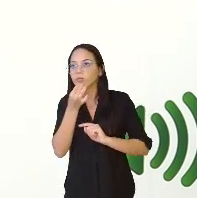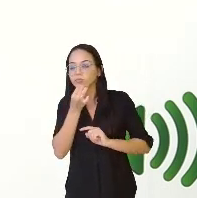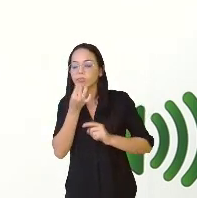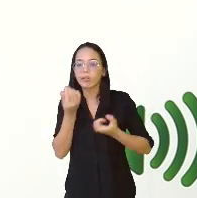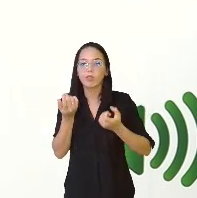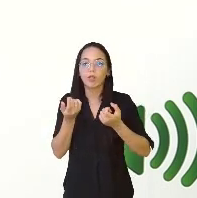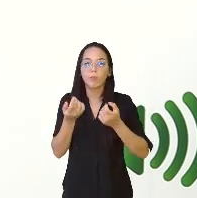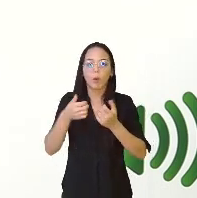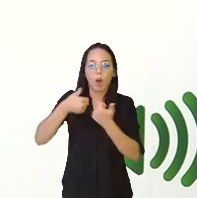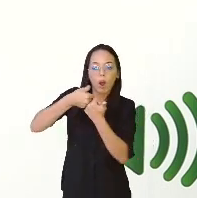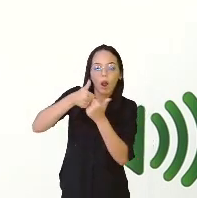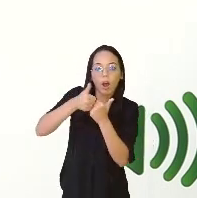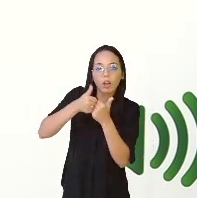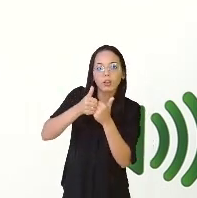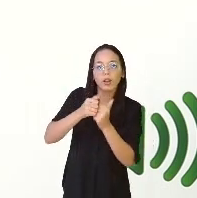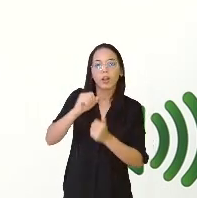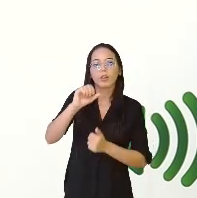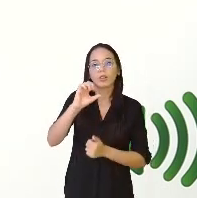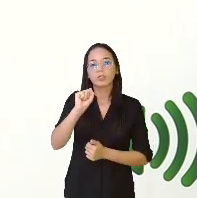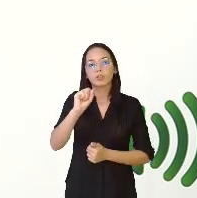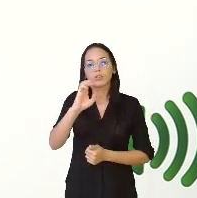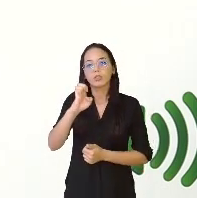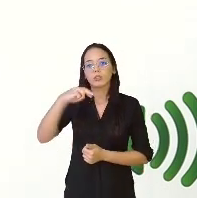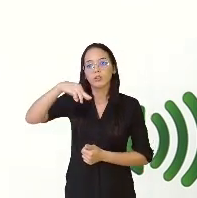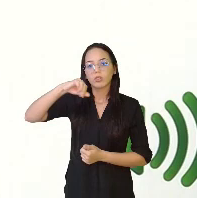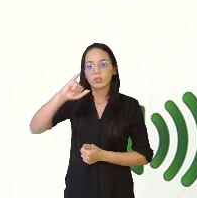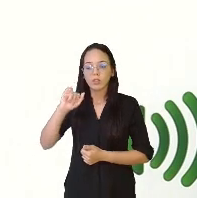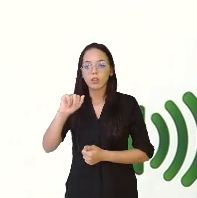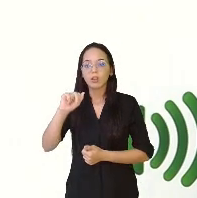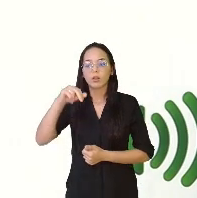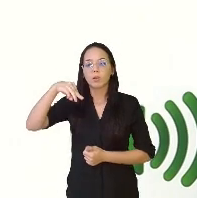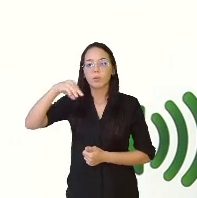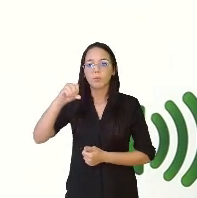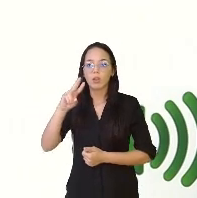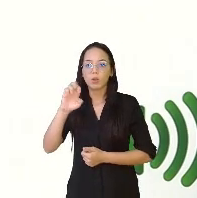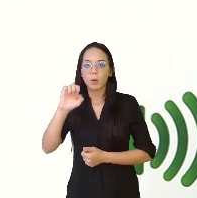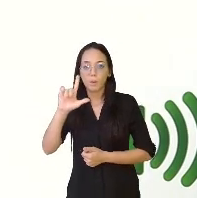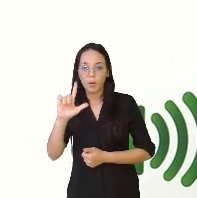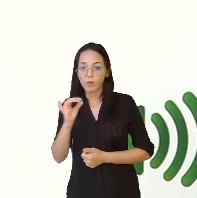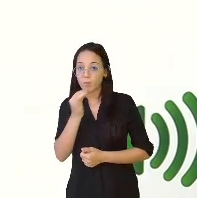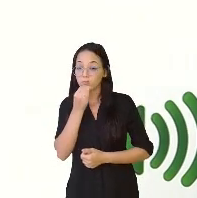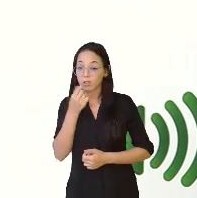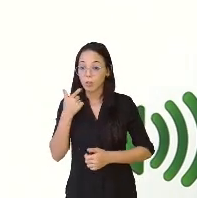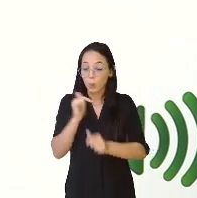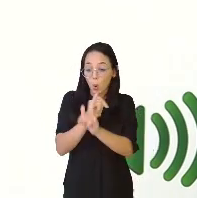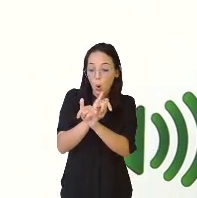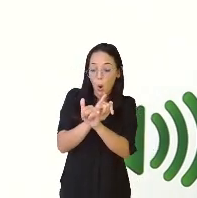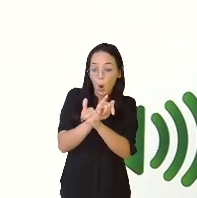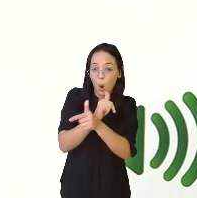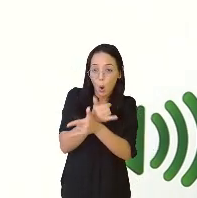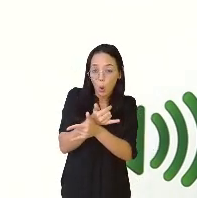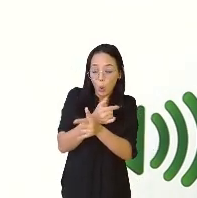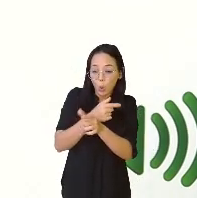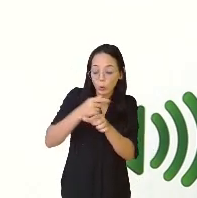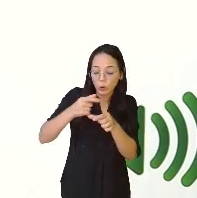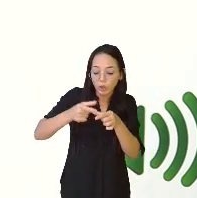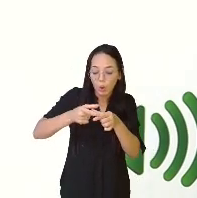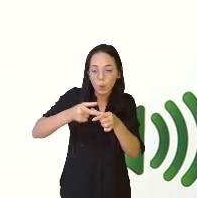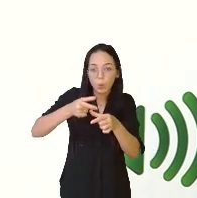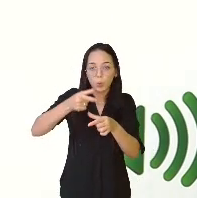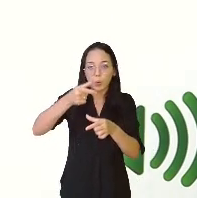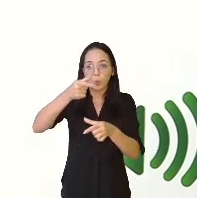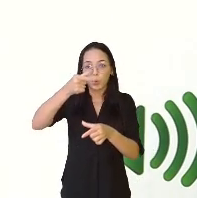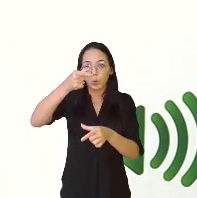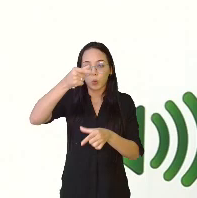de cartilagem semimóvel, a gente pode falar da nossa coluna vertebral, que ela se